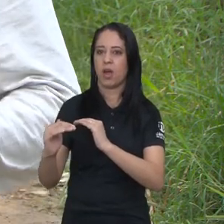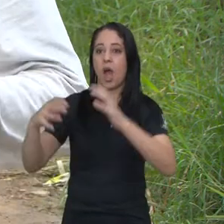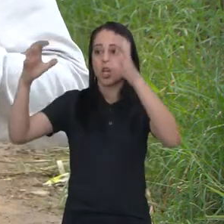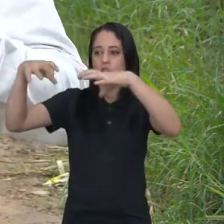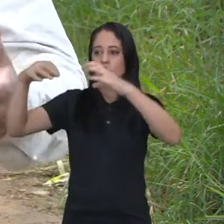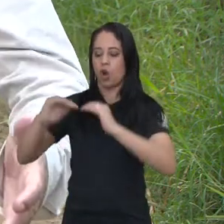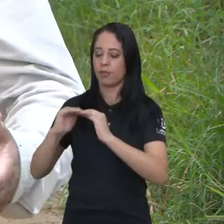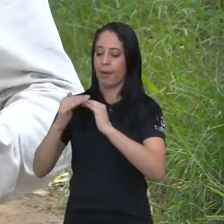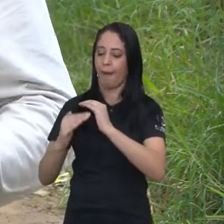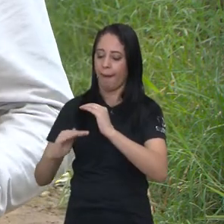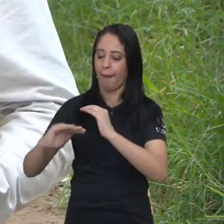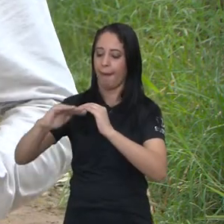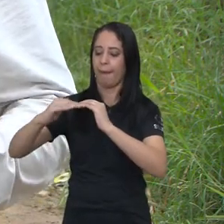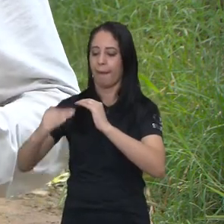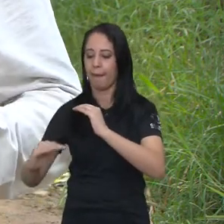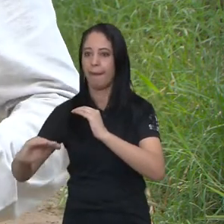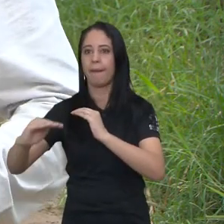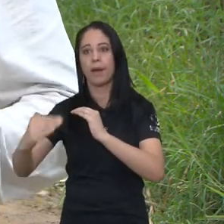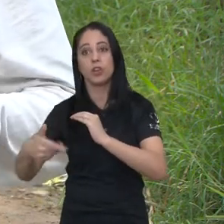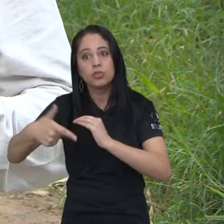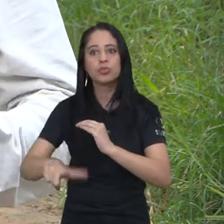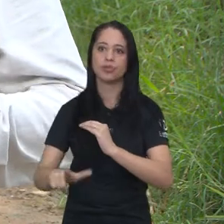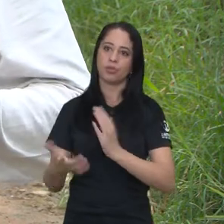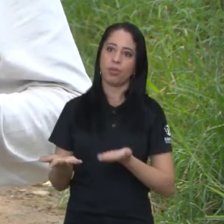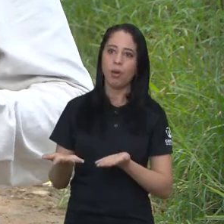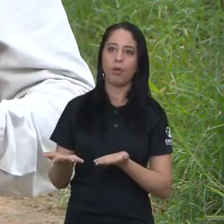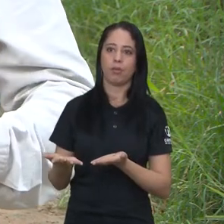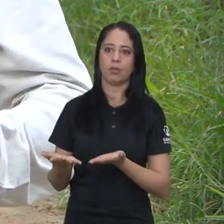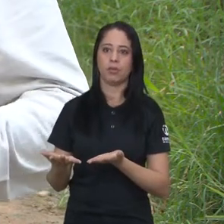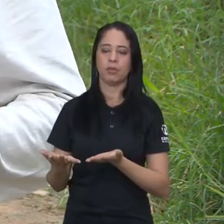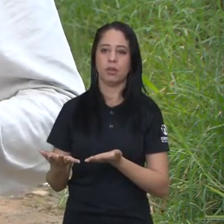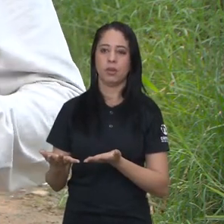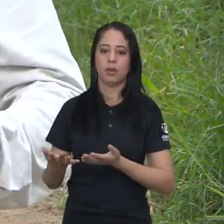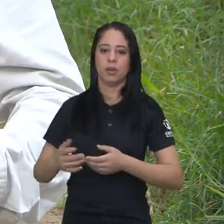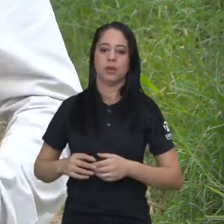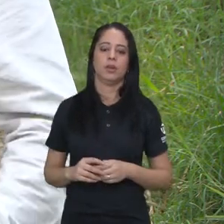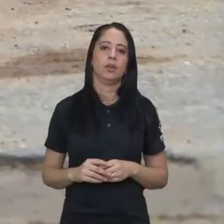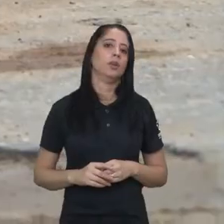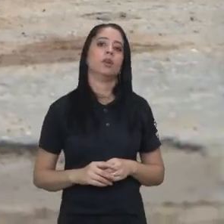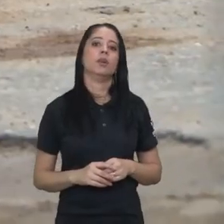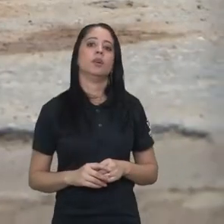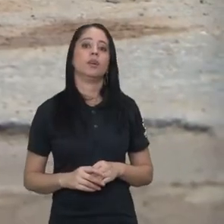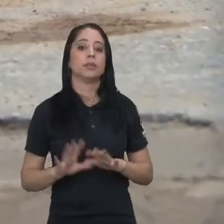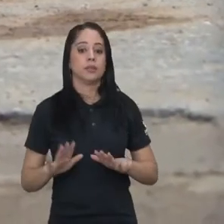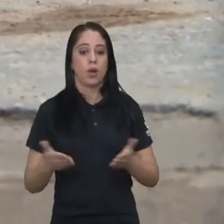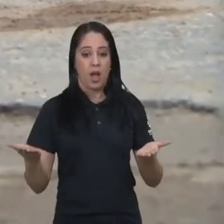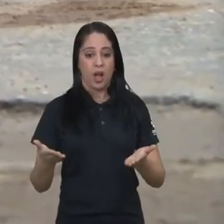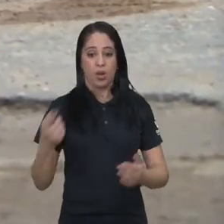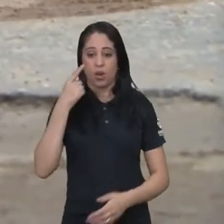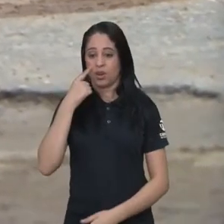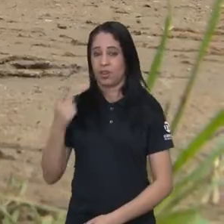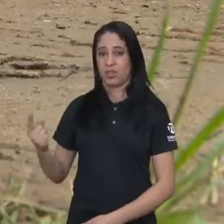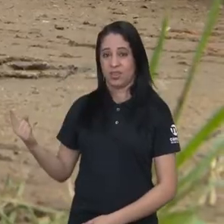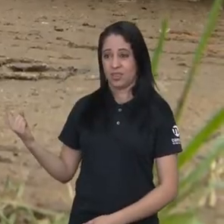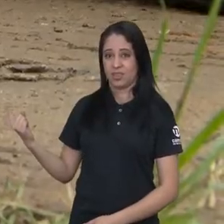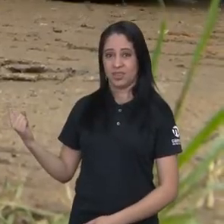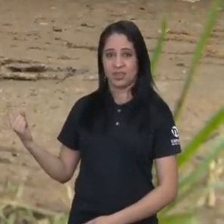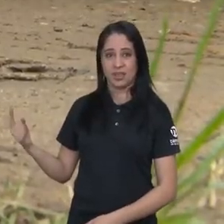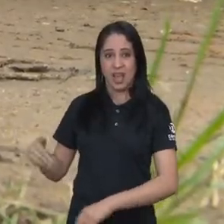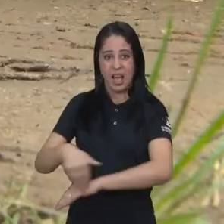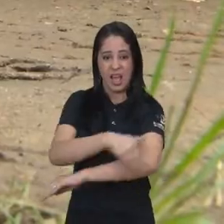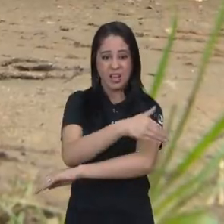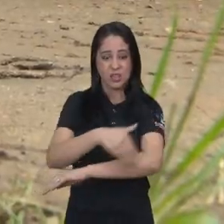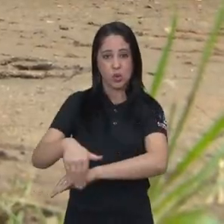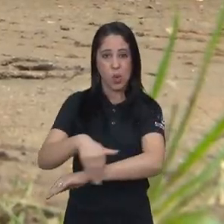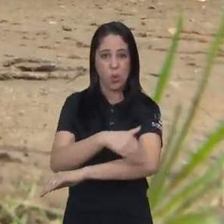Abaixo e volta o que era antes né então fica aquele negócio é faz e desfaz né atualmente os buracos e as ruas